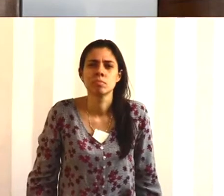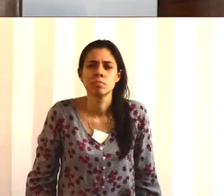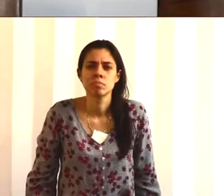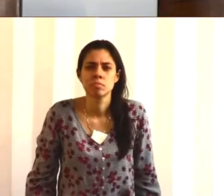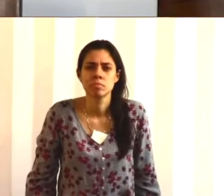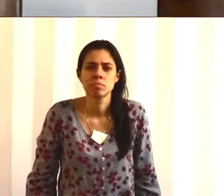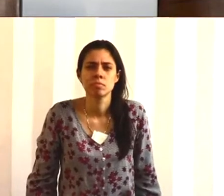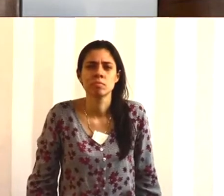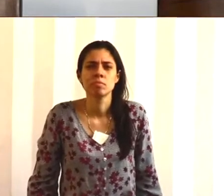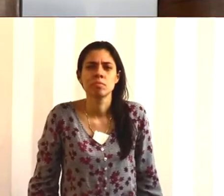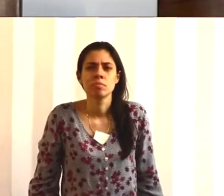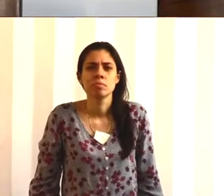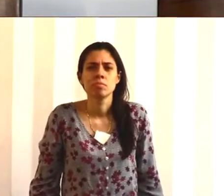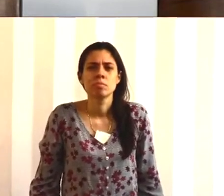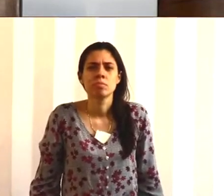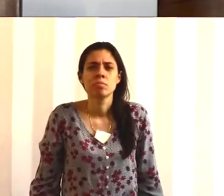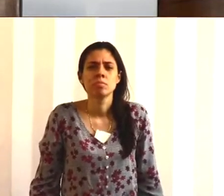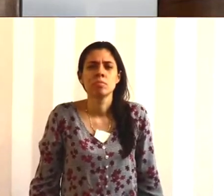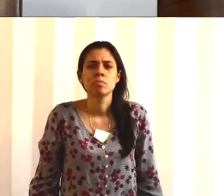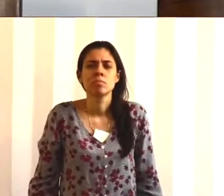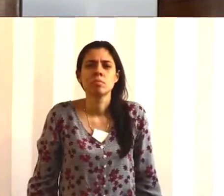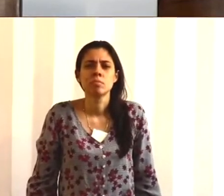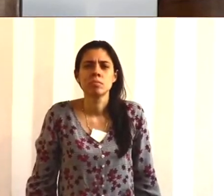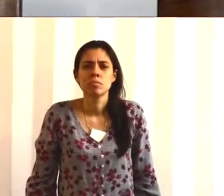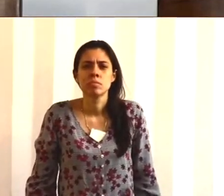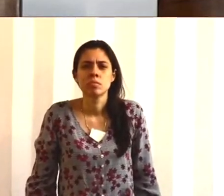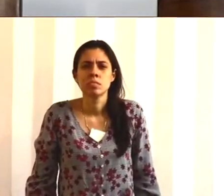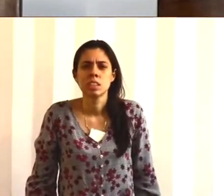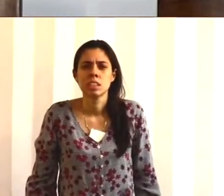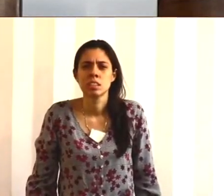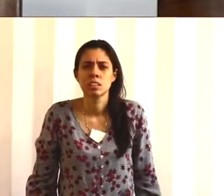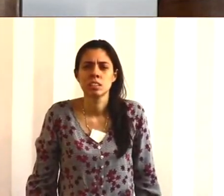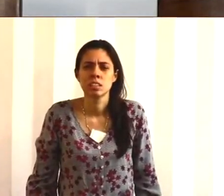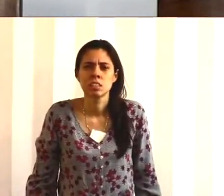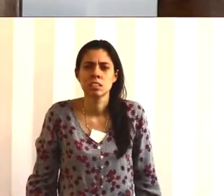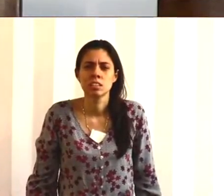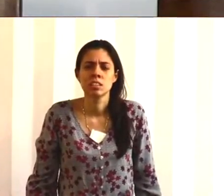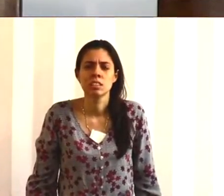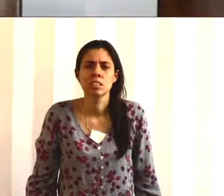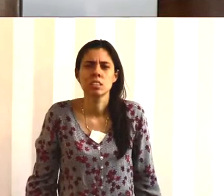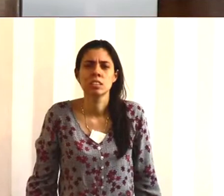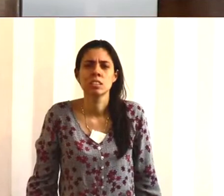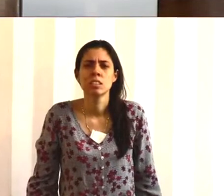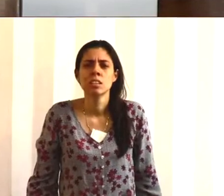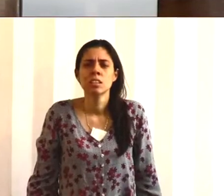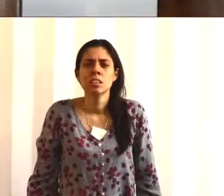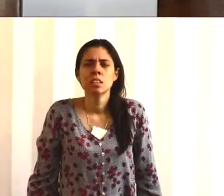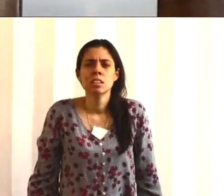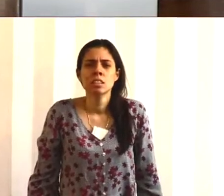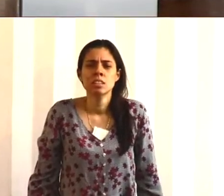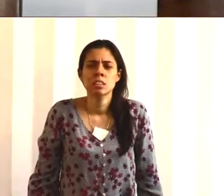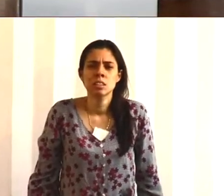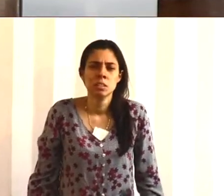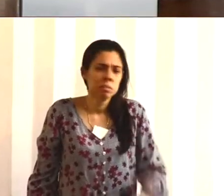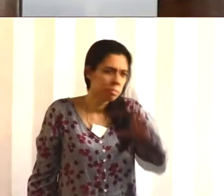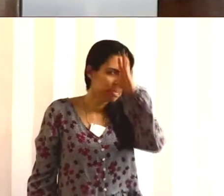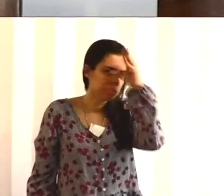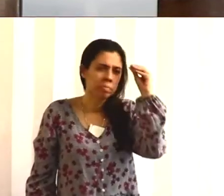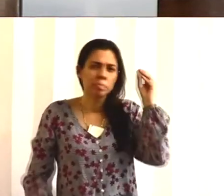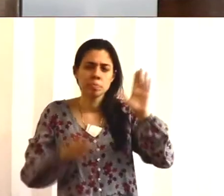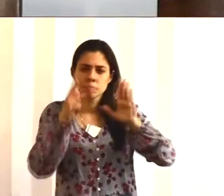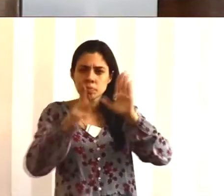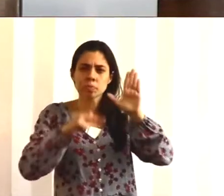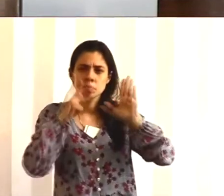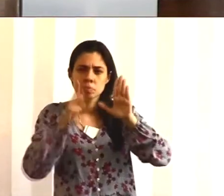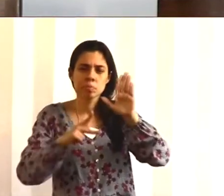confiar, nos faz esquecer das promessas que nos traz paz. Por quê? Porque nós